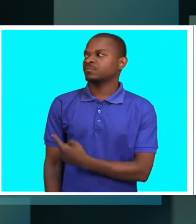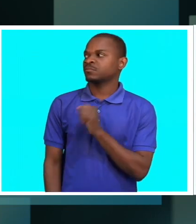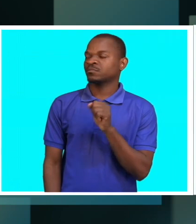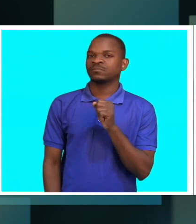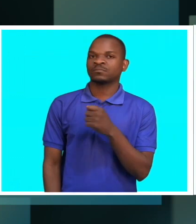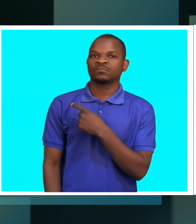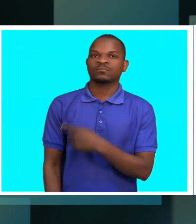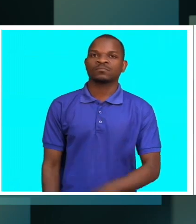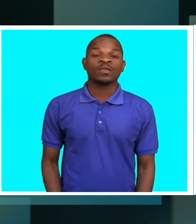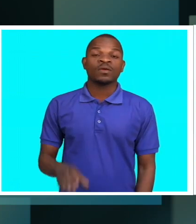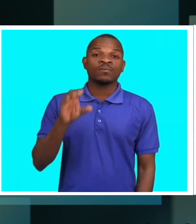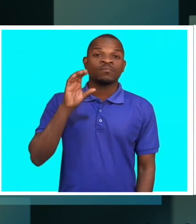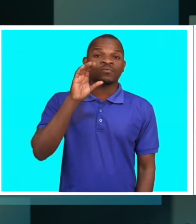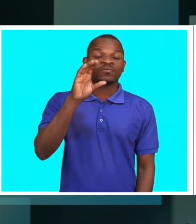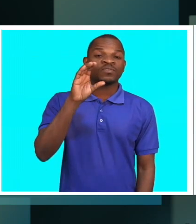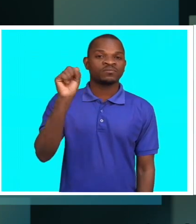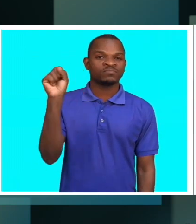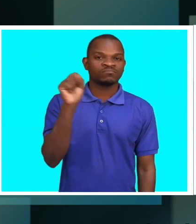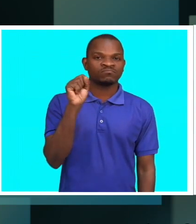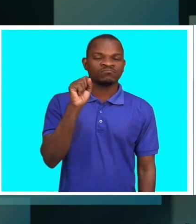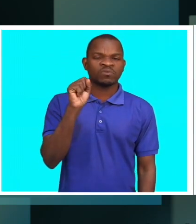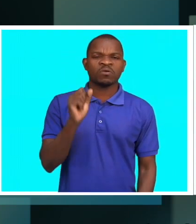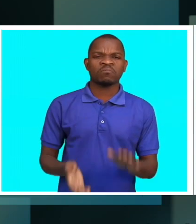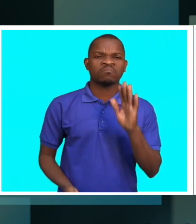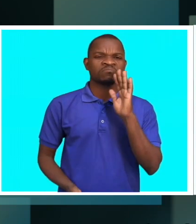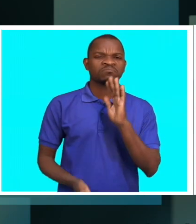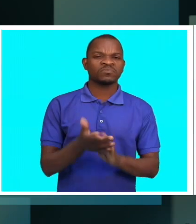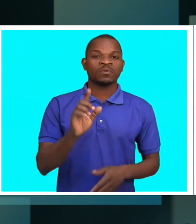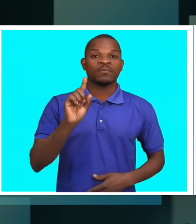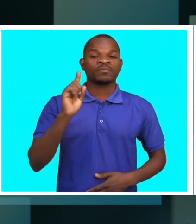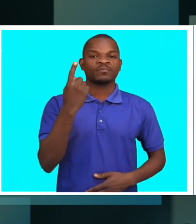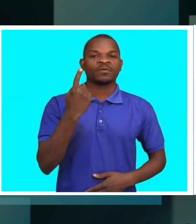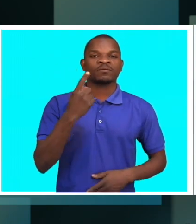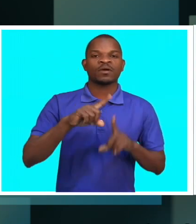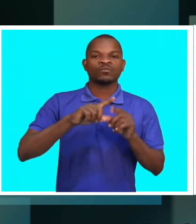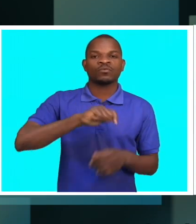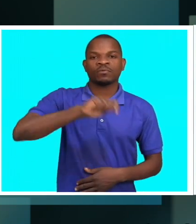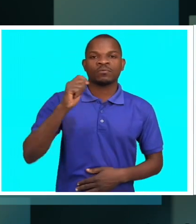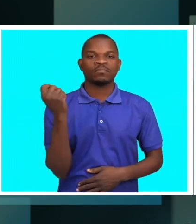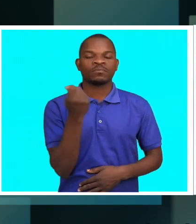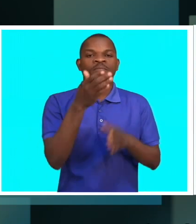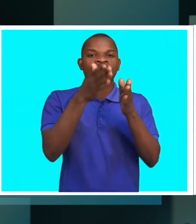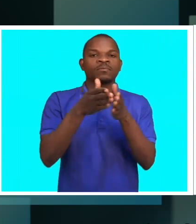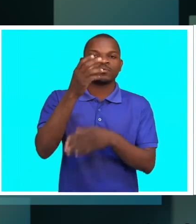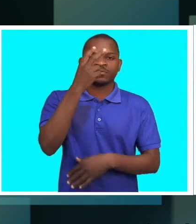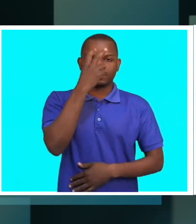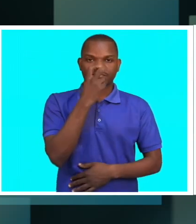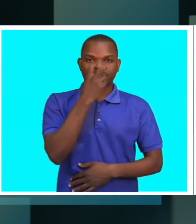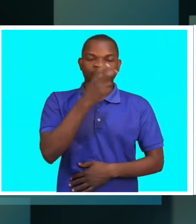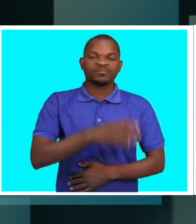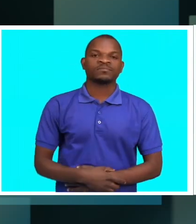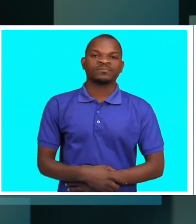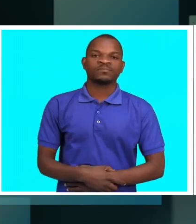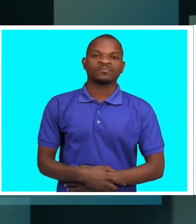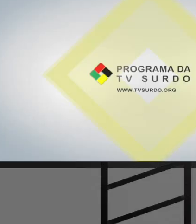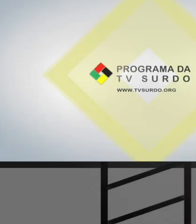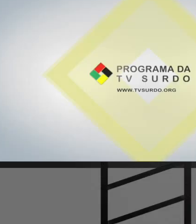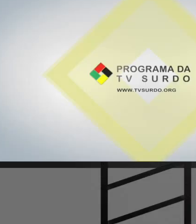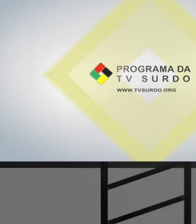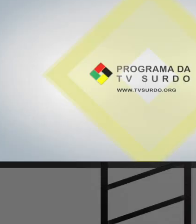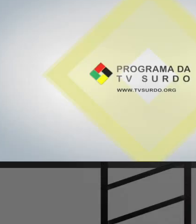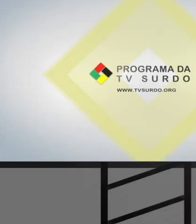de lado para poder participar. A província de Sofala é pioneira em Badmilton para pessoas com deficiência.